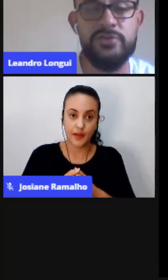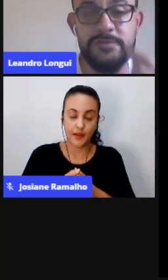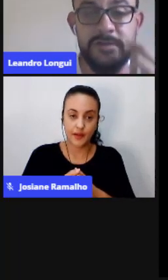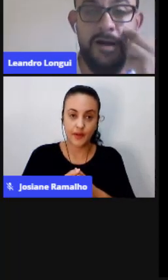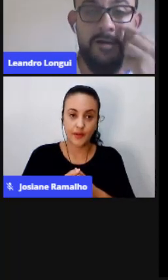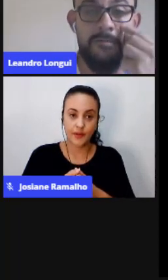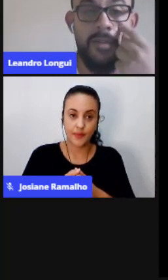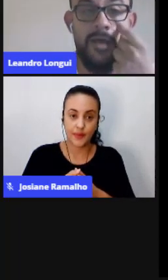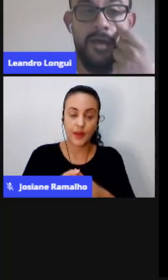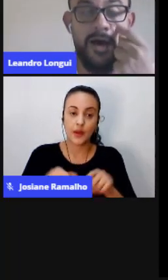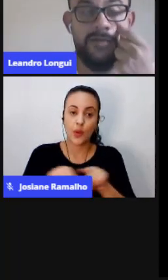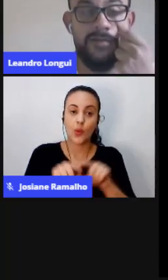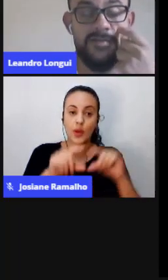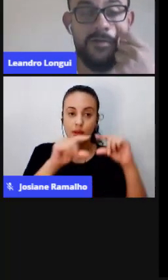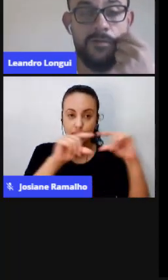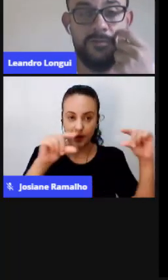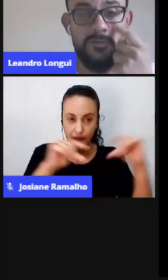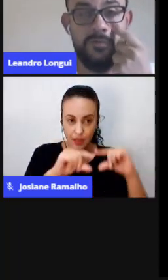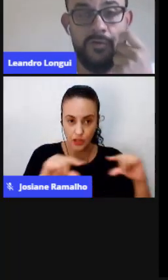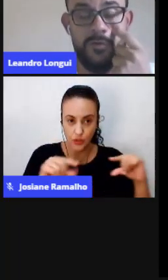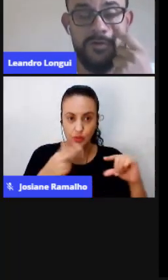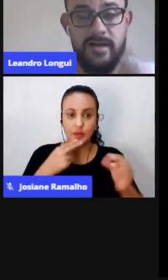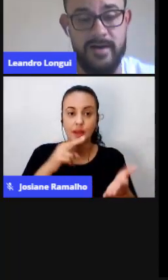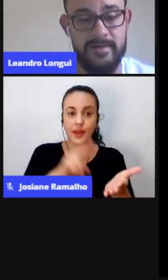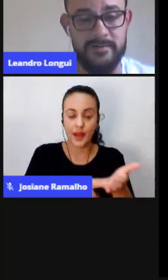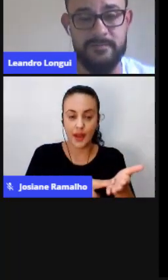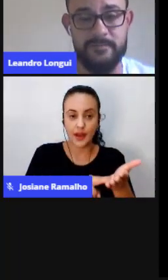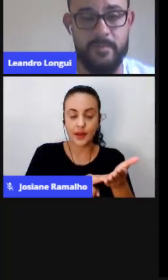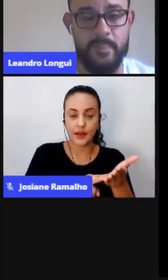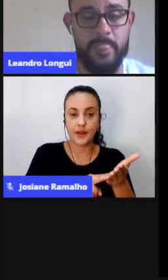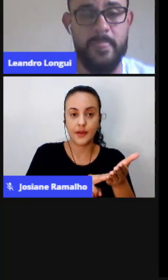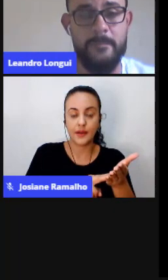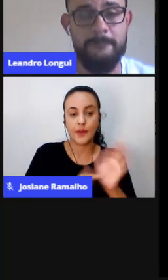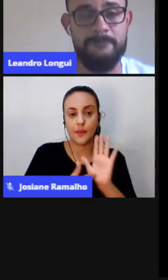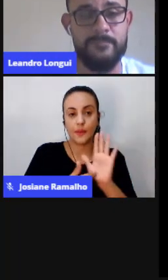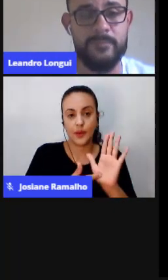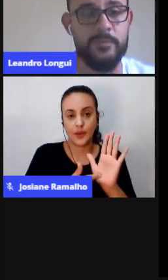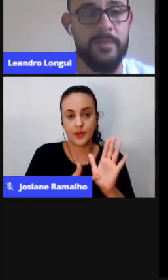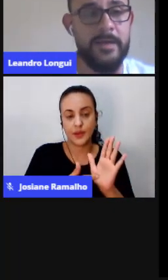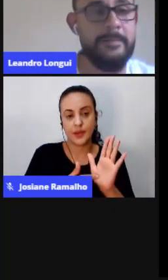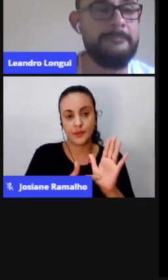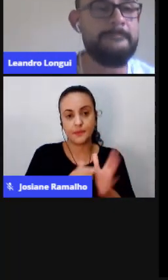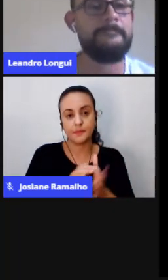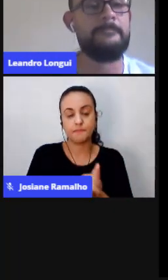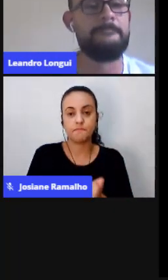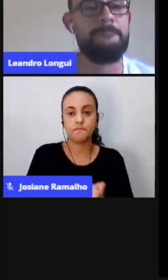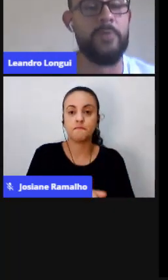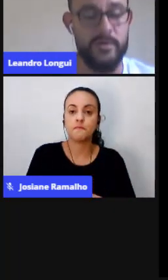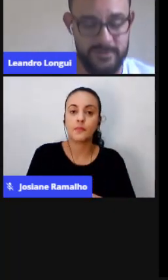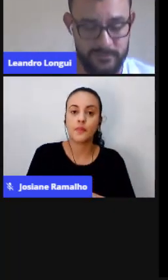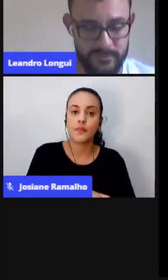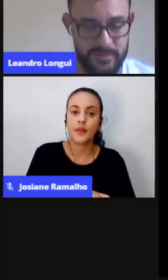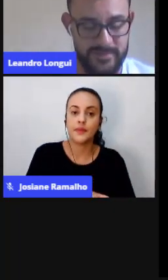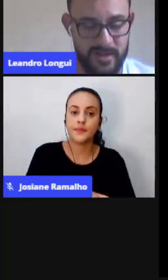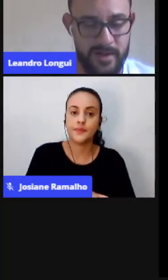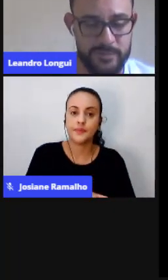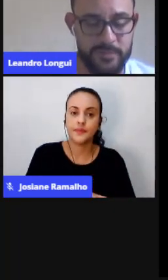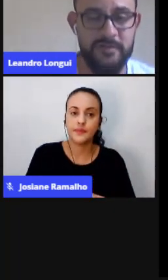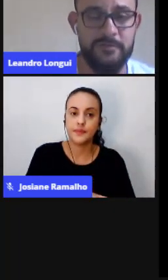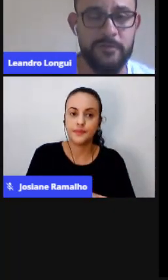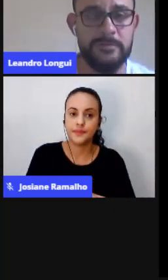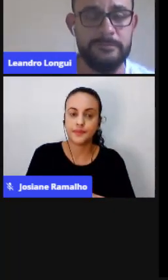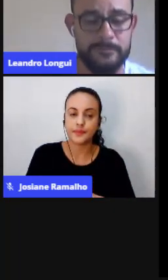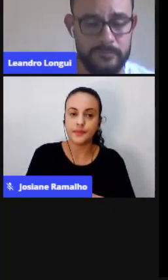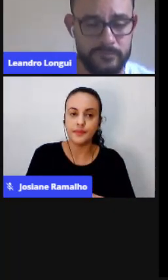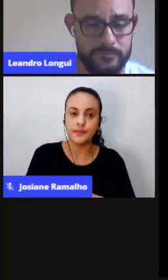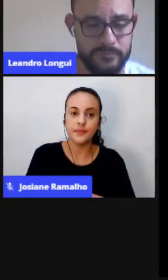esclarecedoras, elas vão justificar a intenção do autor da carta. Tudo bem? Próximo slide,